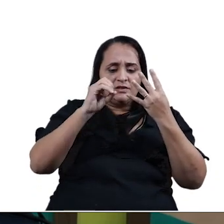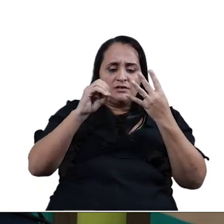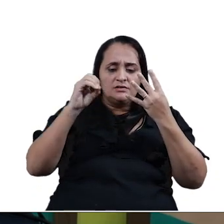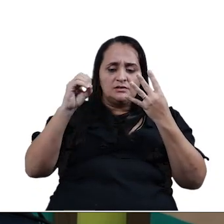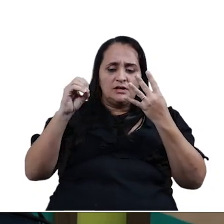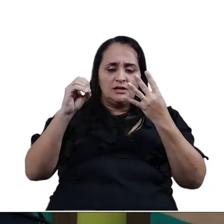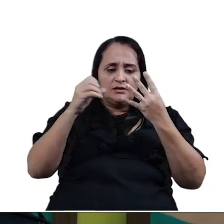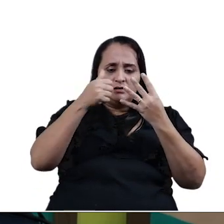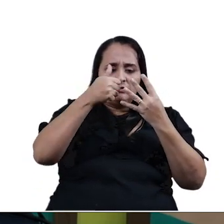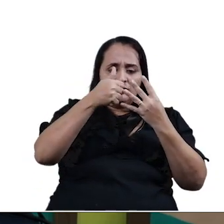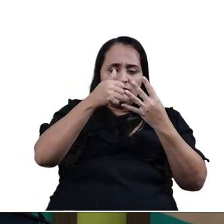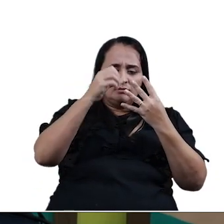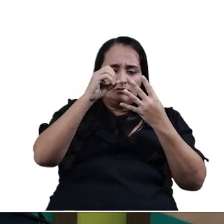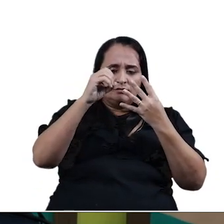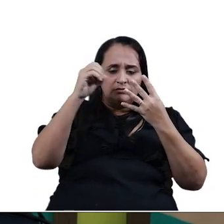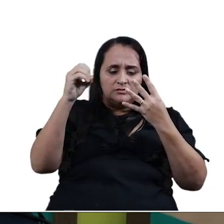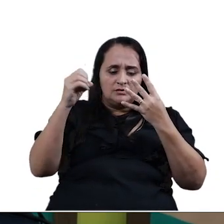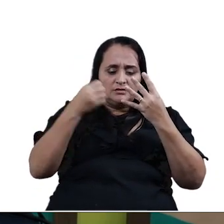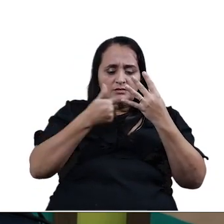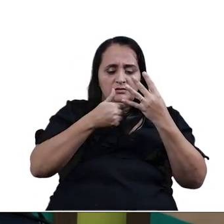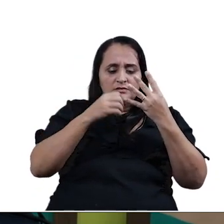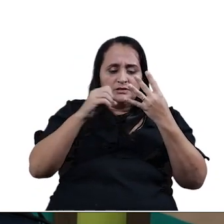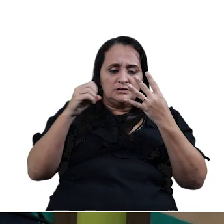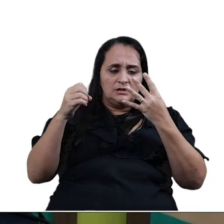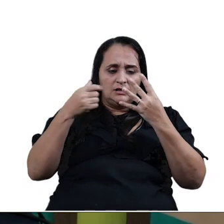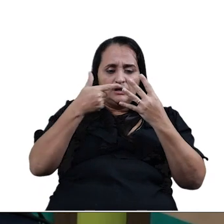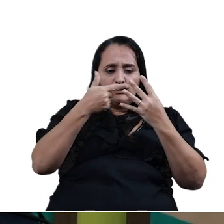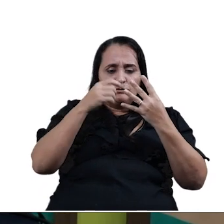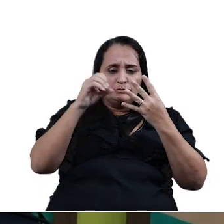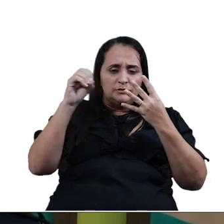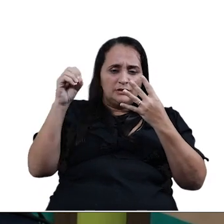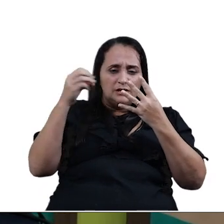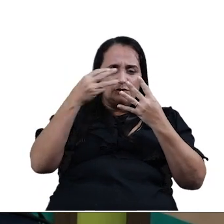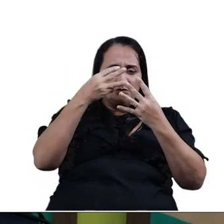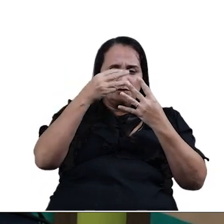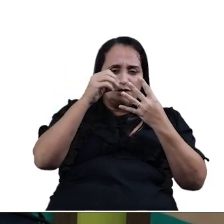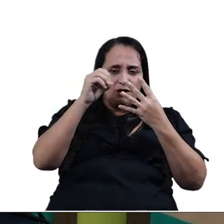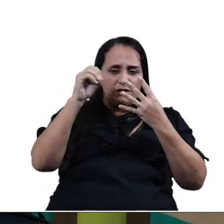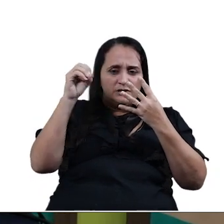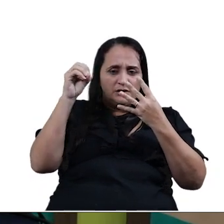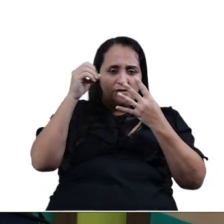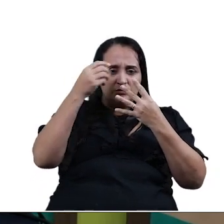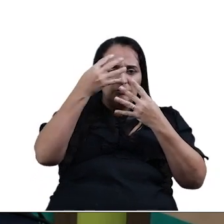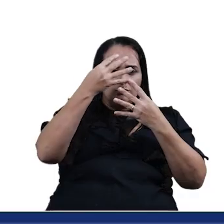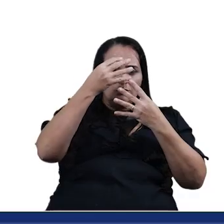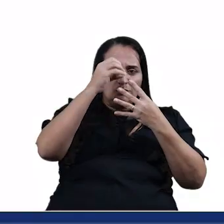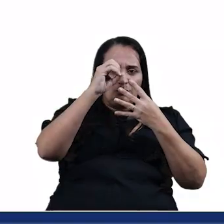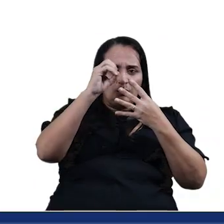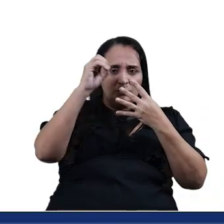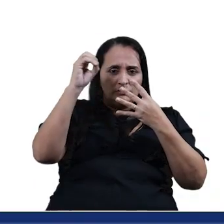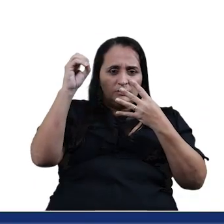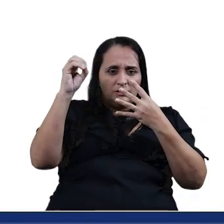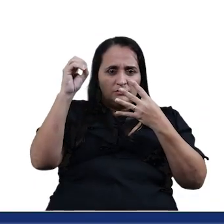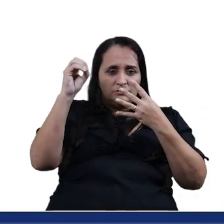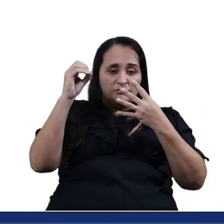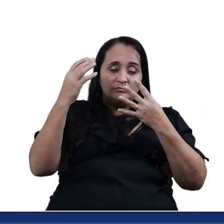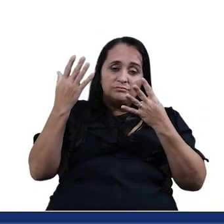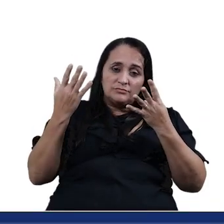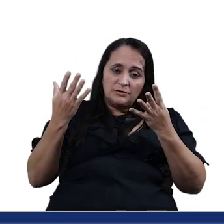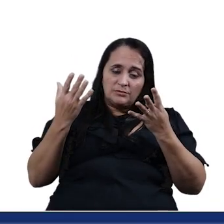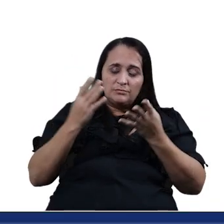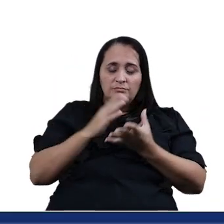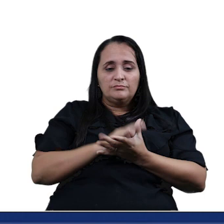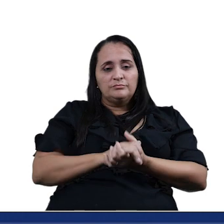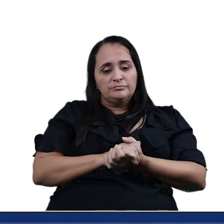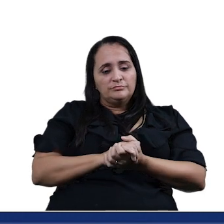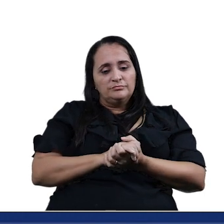100. 100, 200, 300, 400. 4 vezes 100,